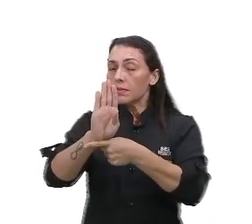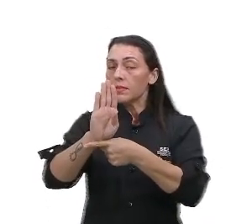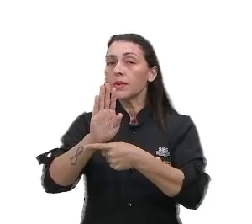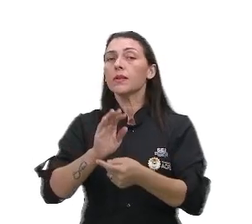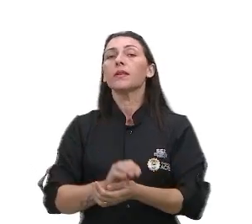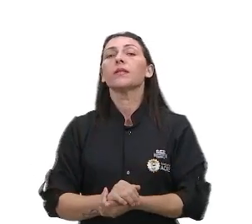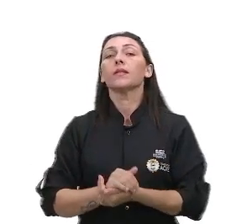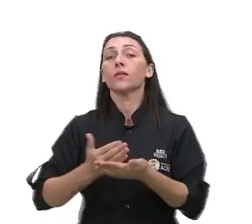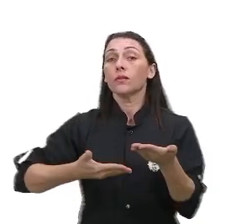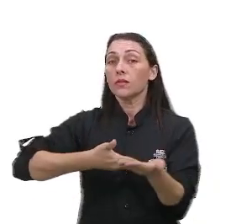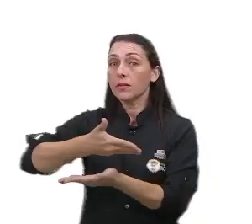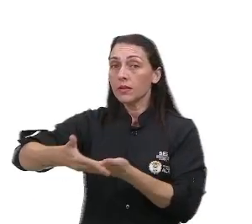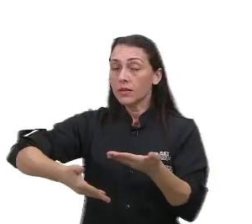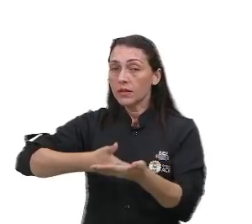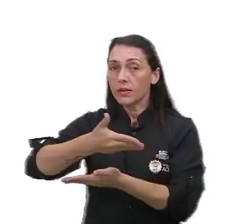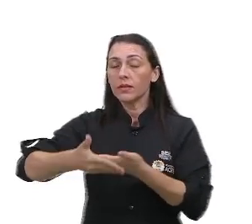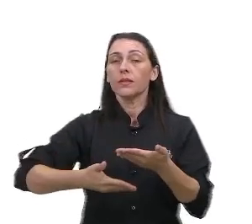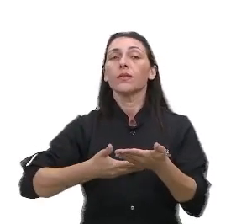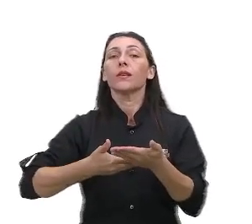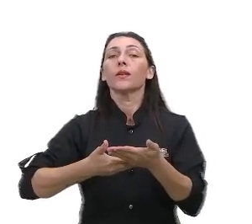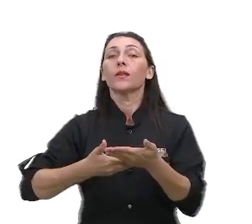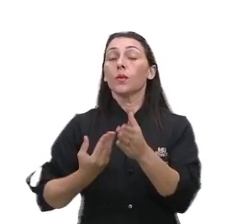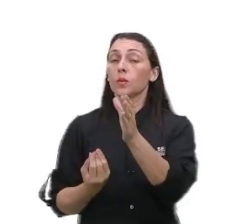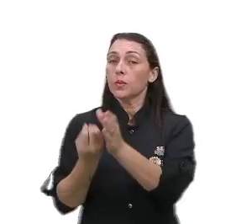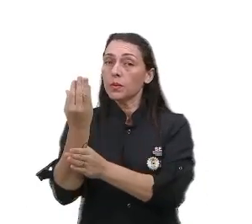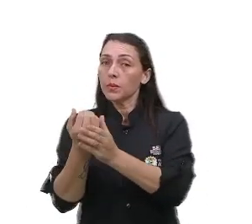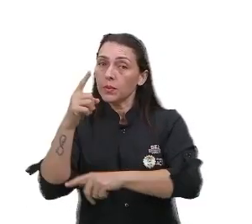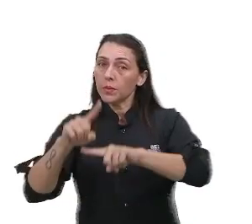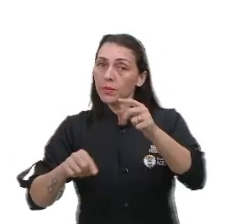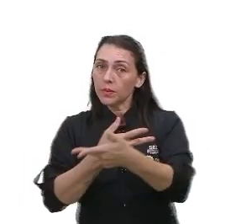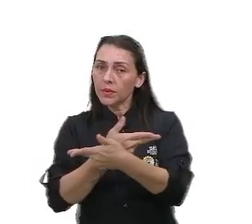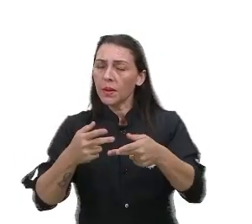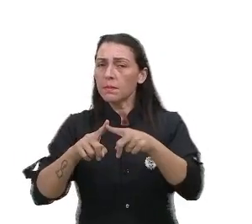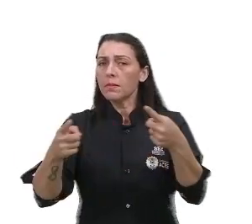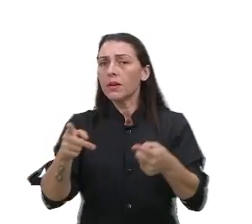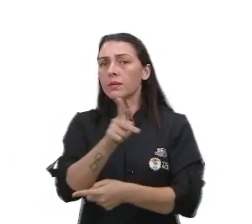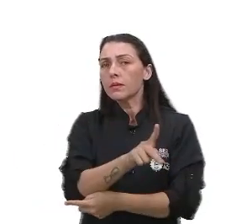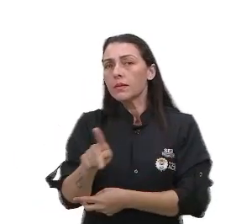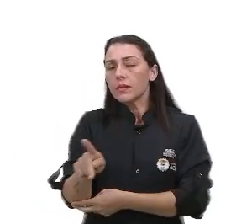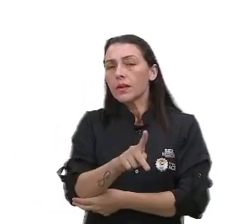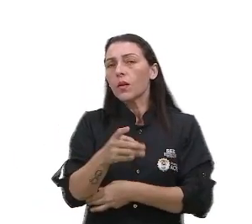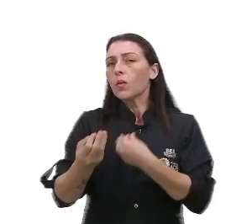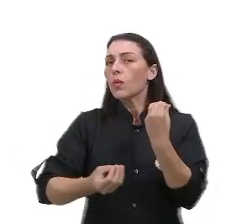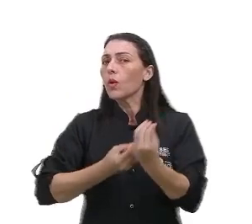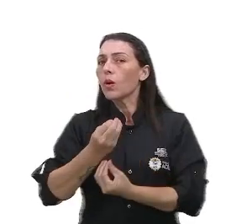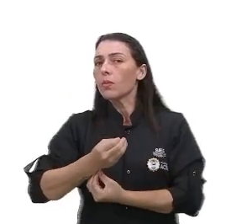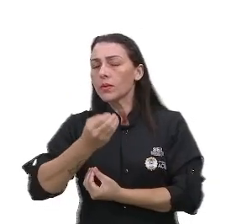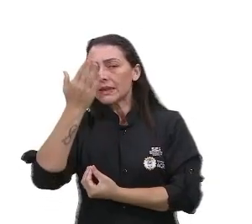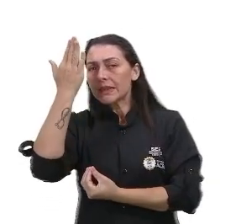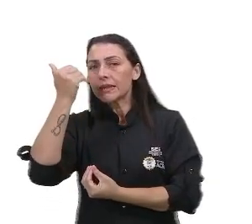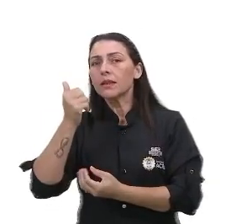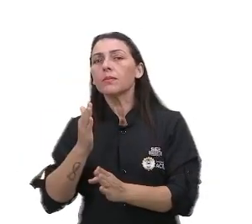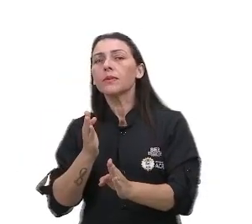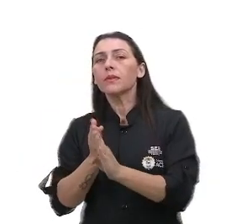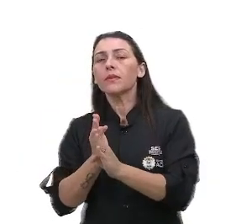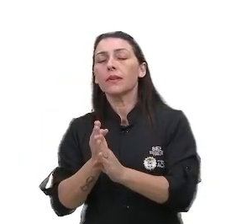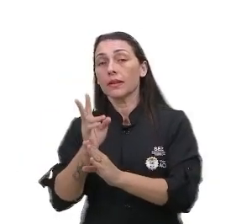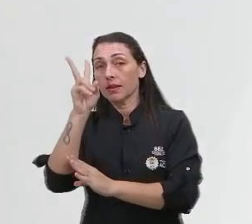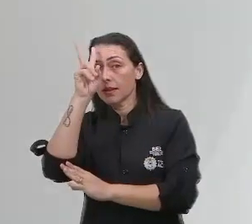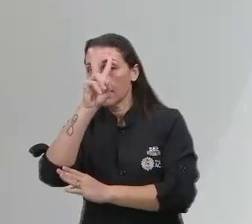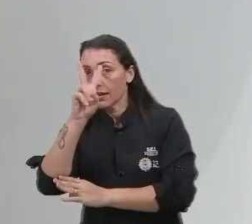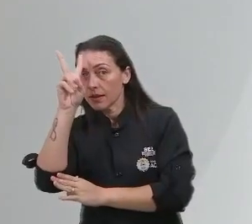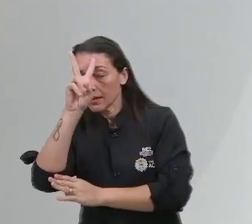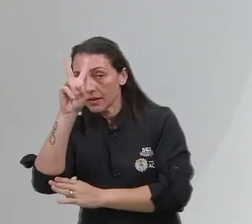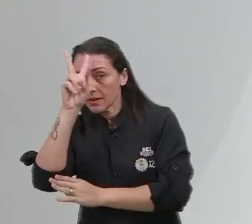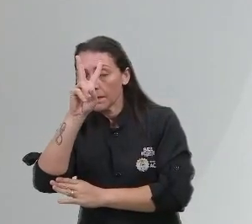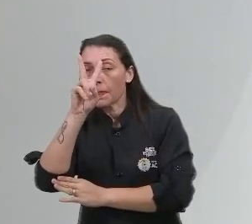disse, socialização dos meios de produção. Mas, professora, como que eu faço para identificar? Lembra